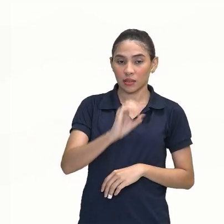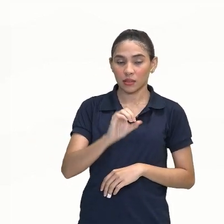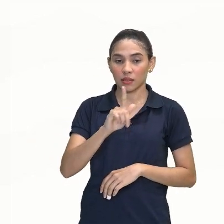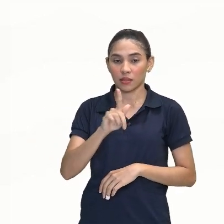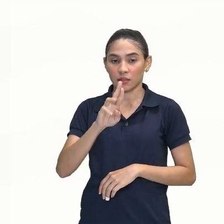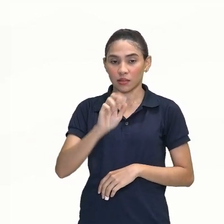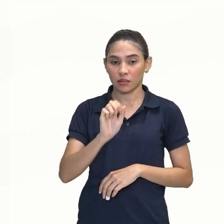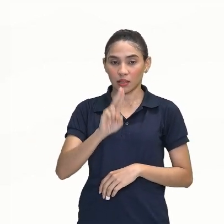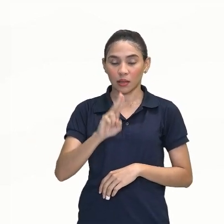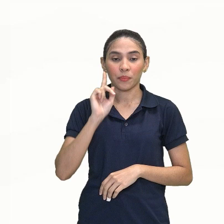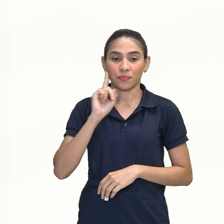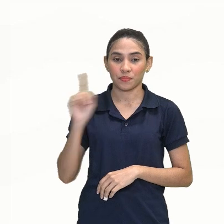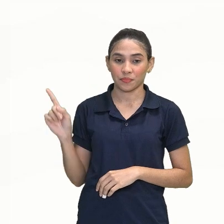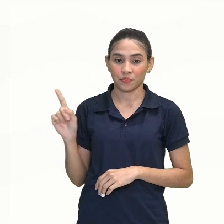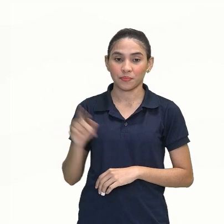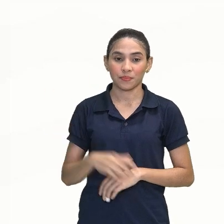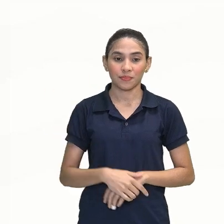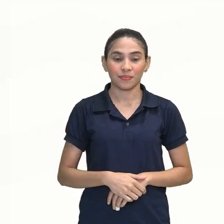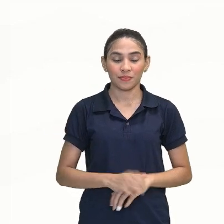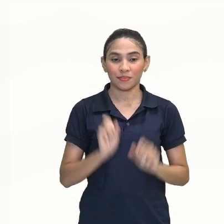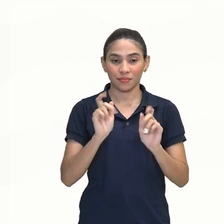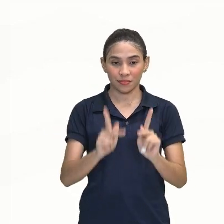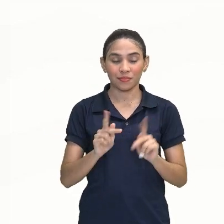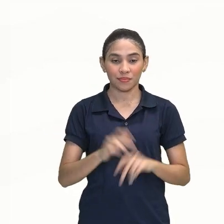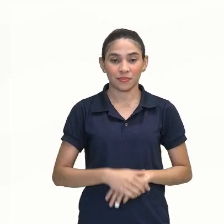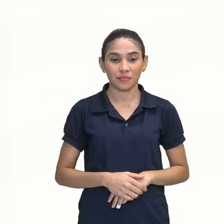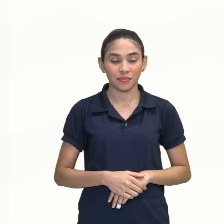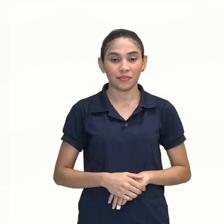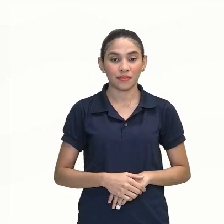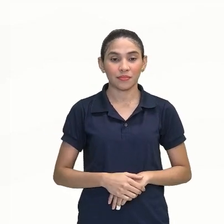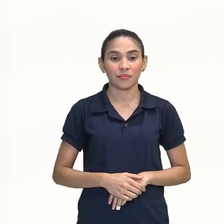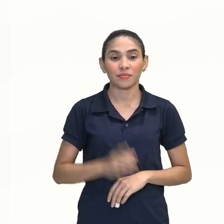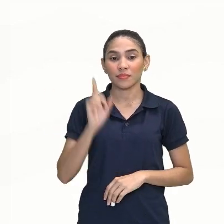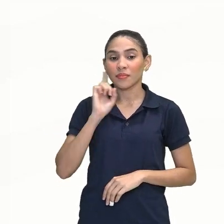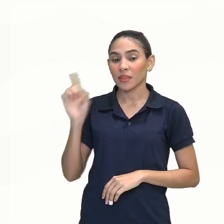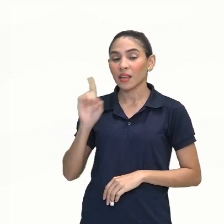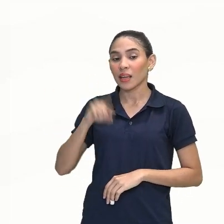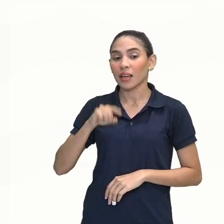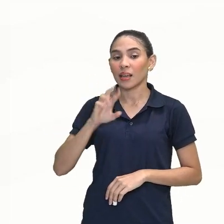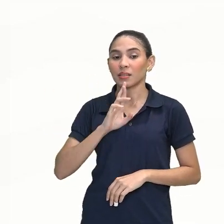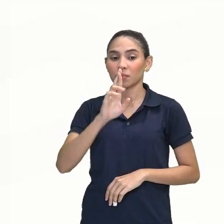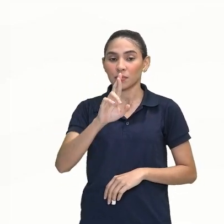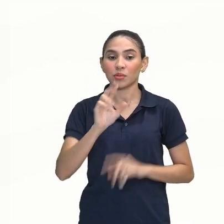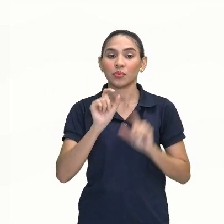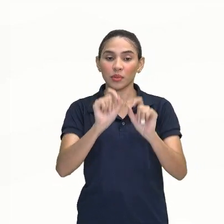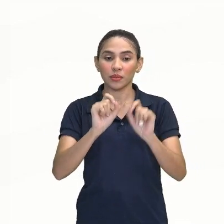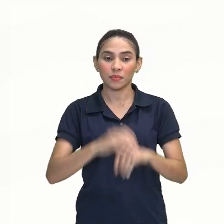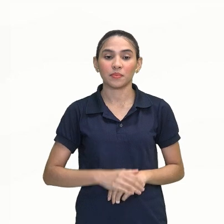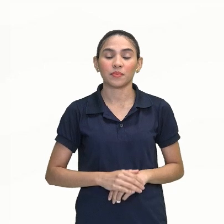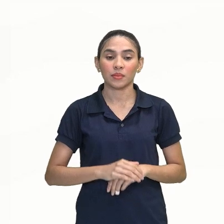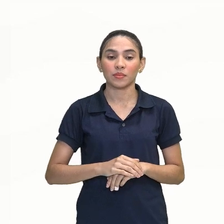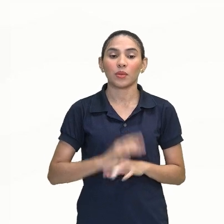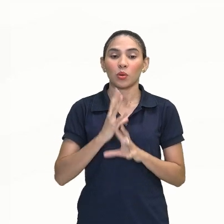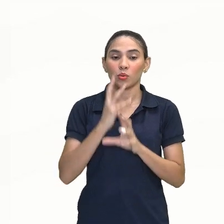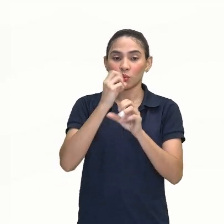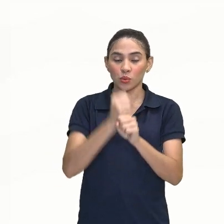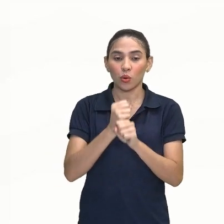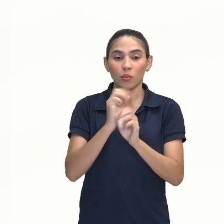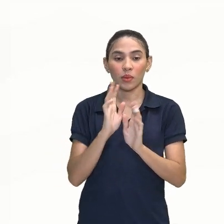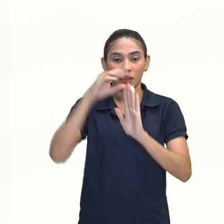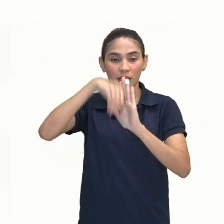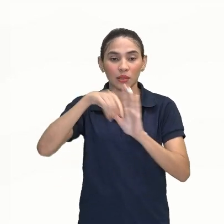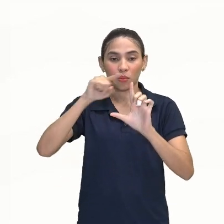360 graus. Ok? Esse aqui é o resultado da minha soma dos